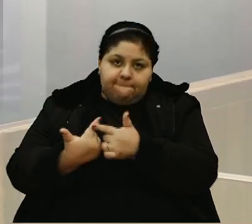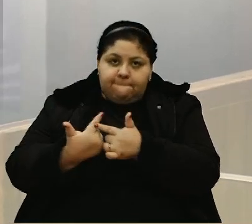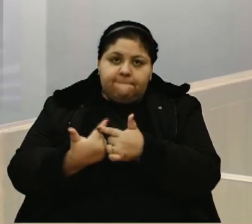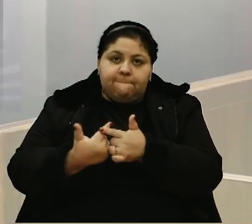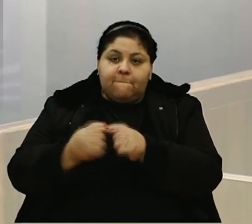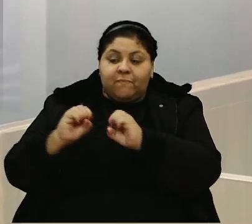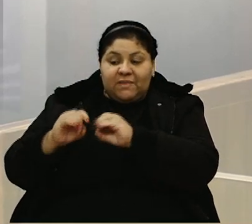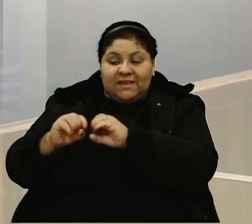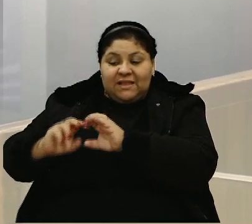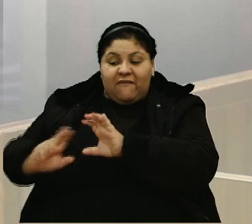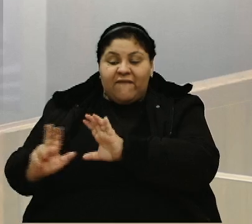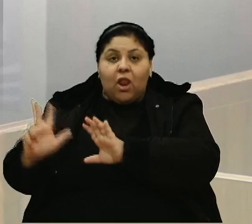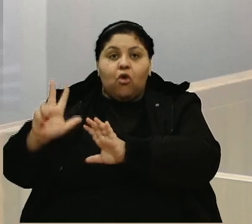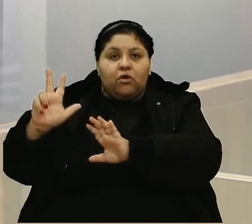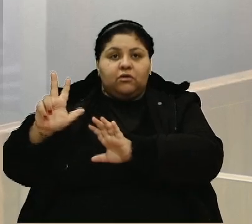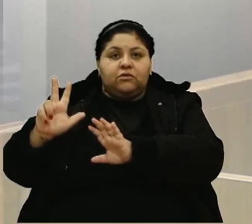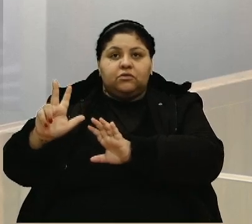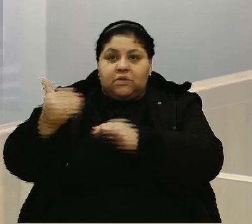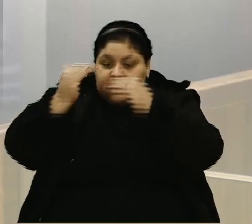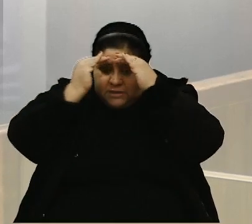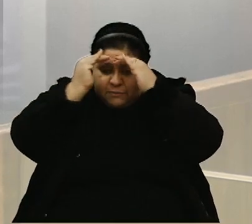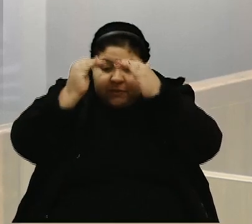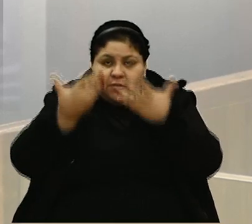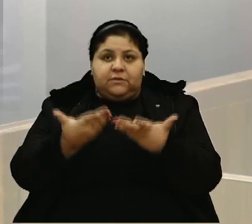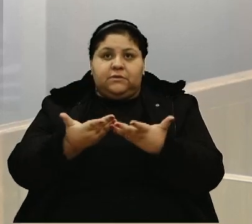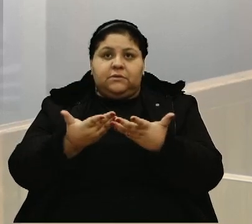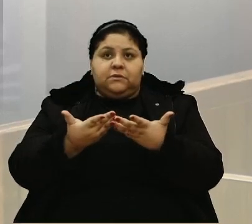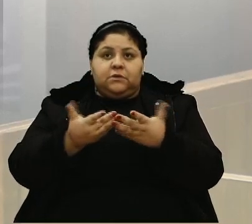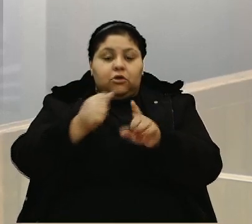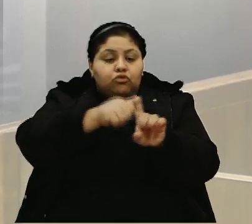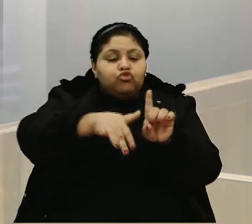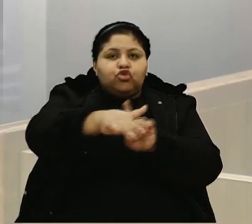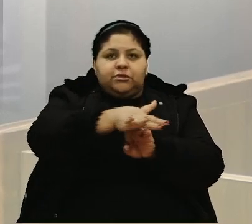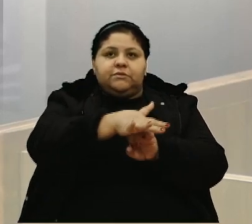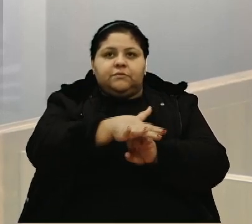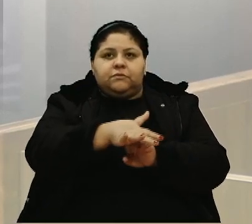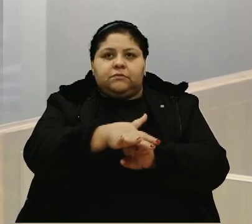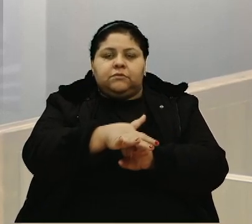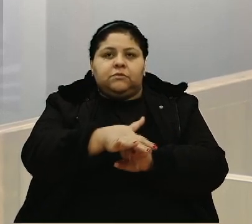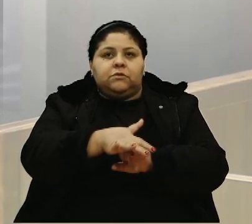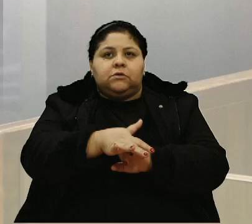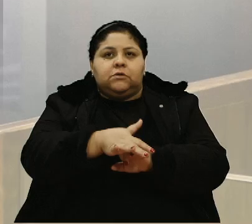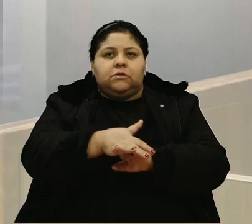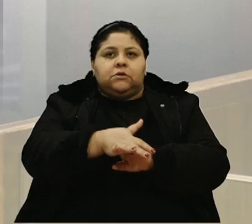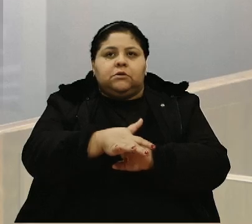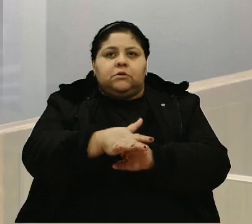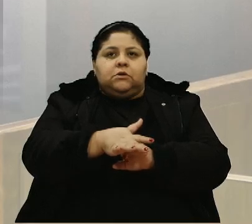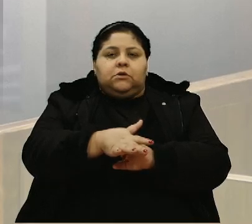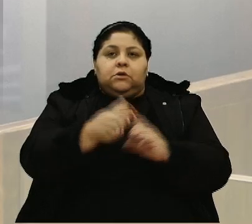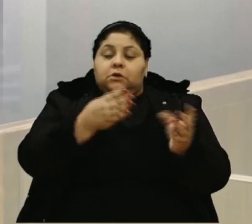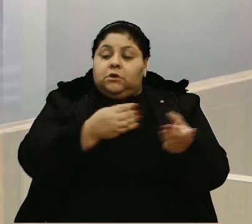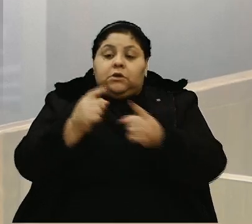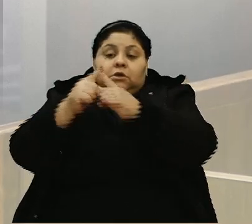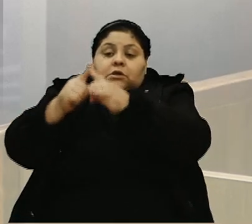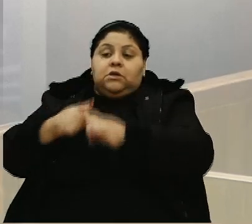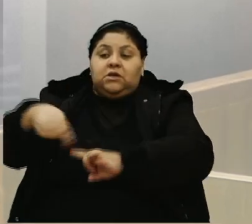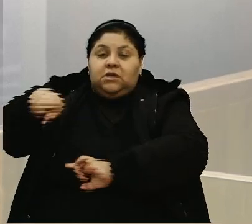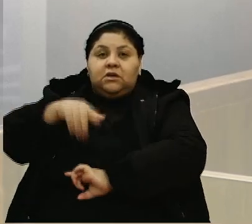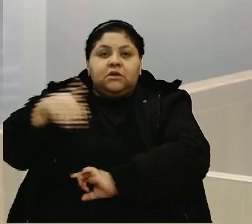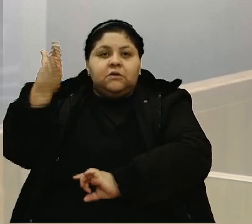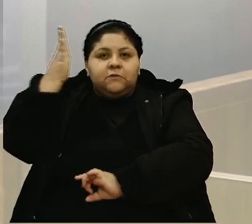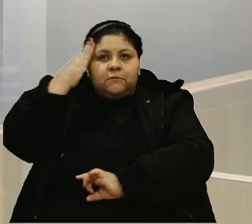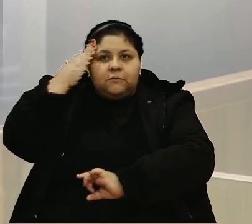sobre valores, respeito, socialização. E muitas vezes a gente sabe que no